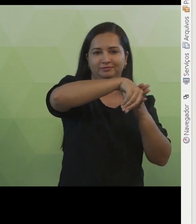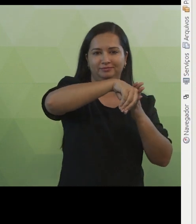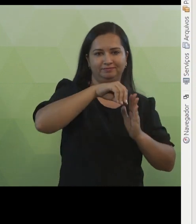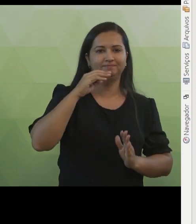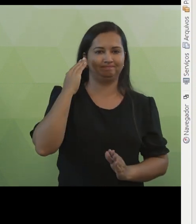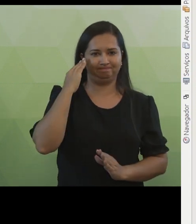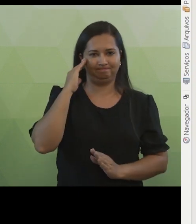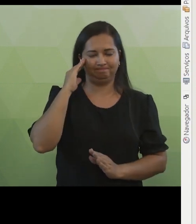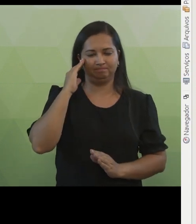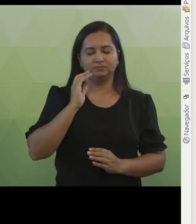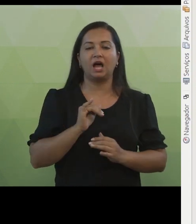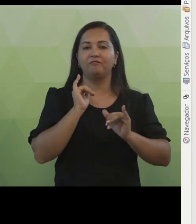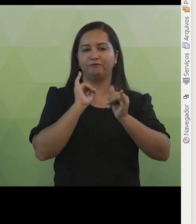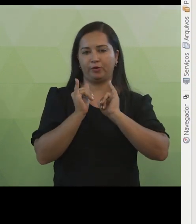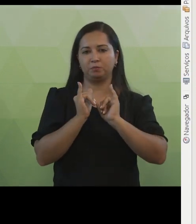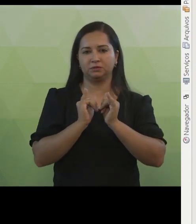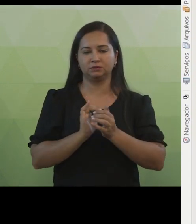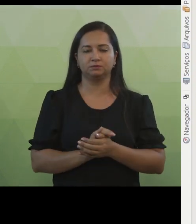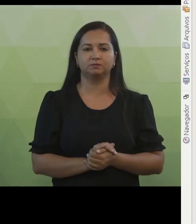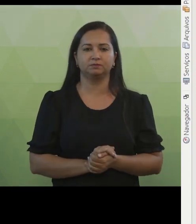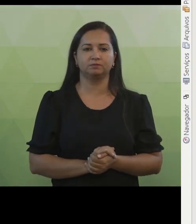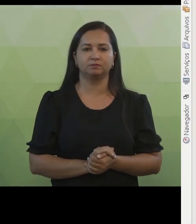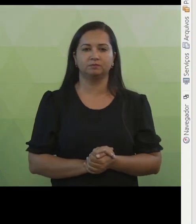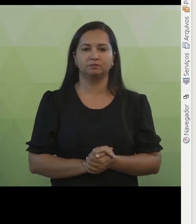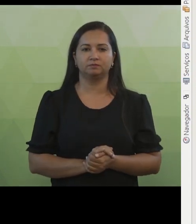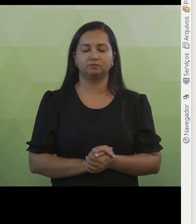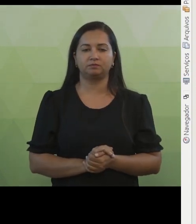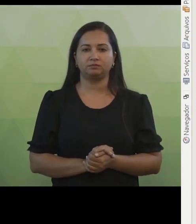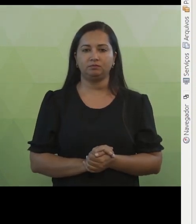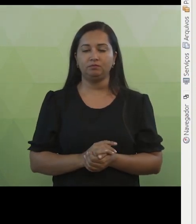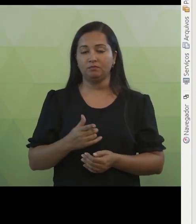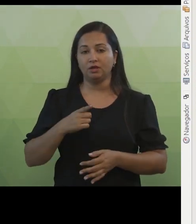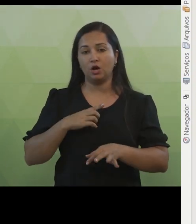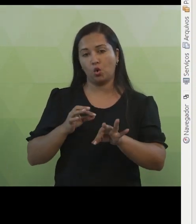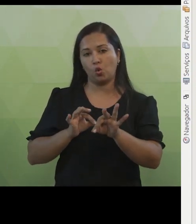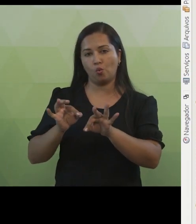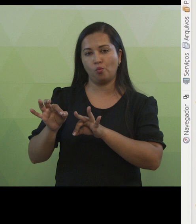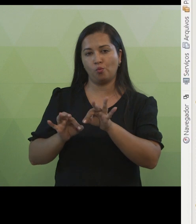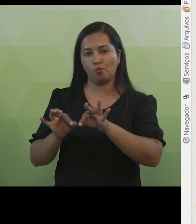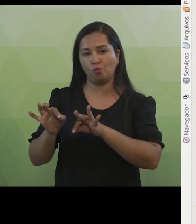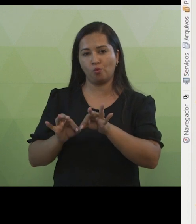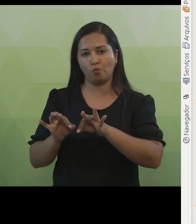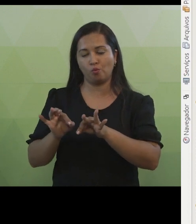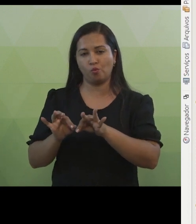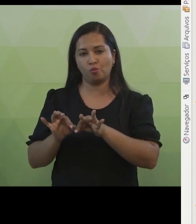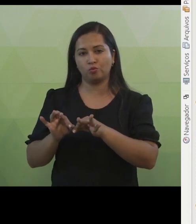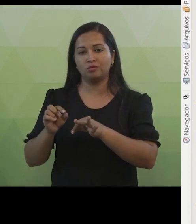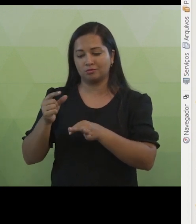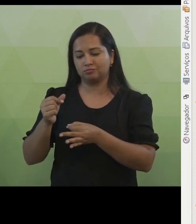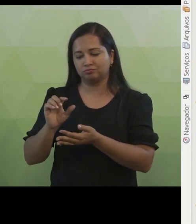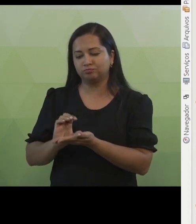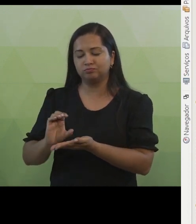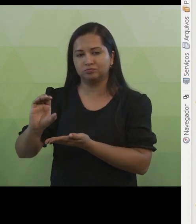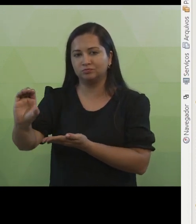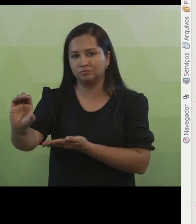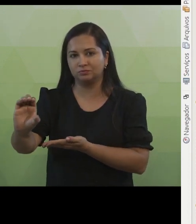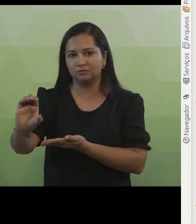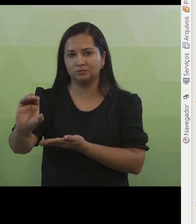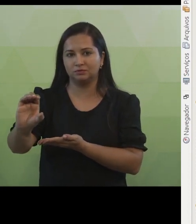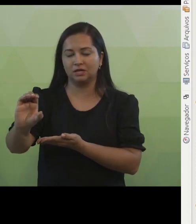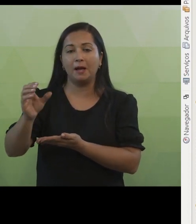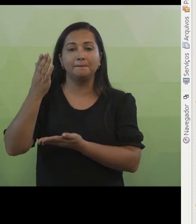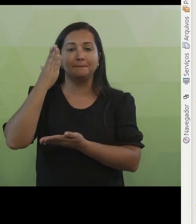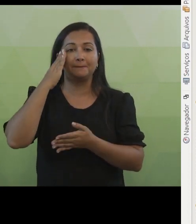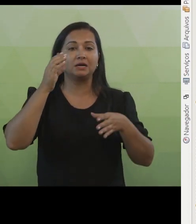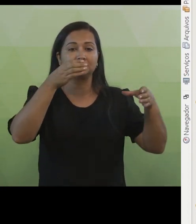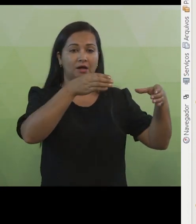Controle de bonificações, ele recebe funcionário. Só que eu sei que gerente é uma